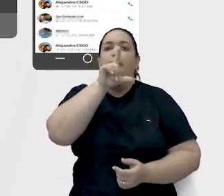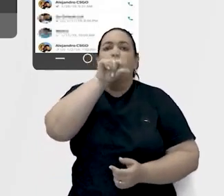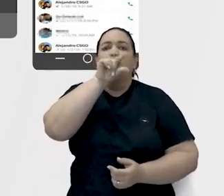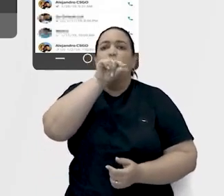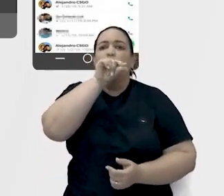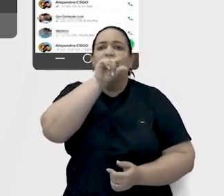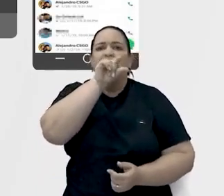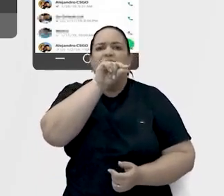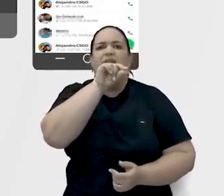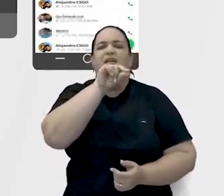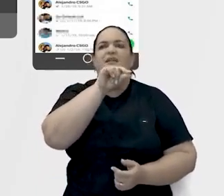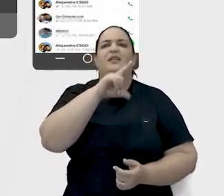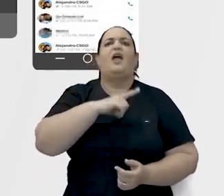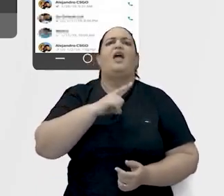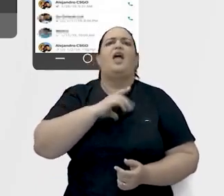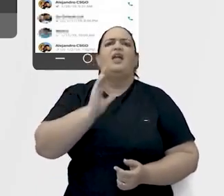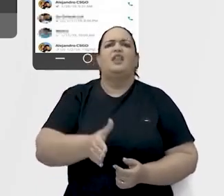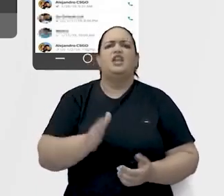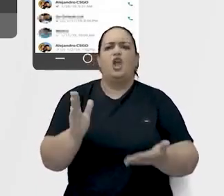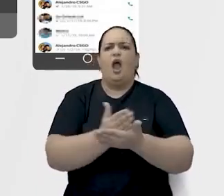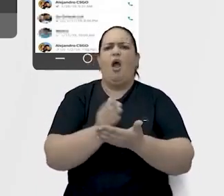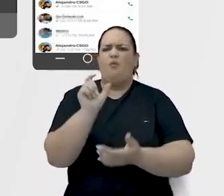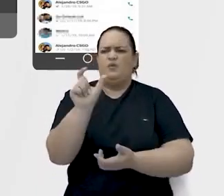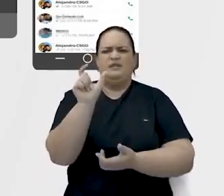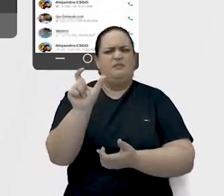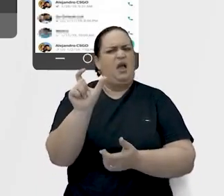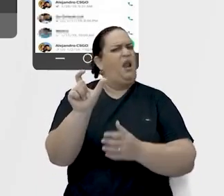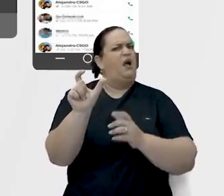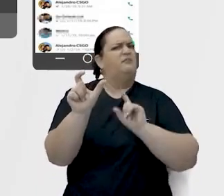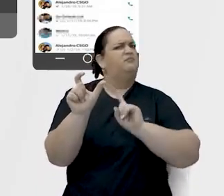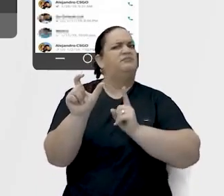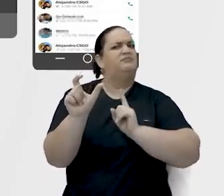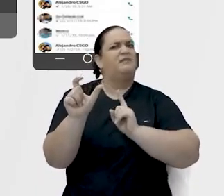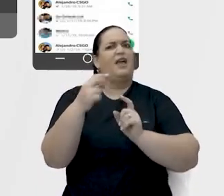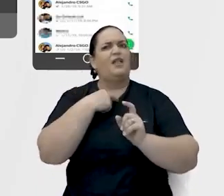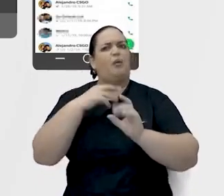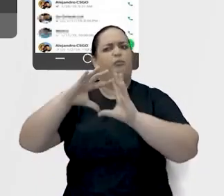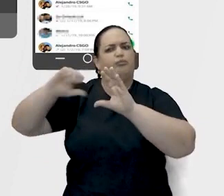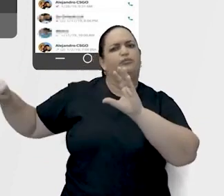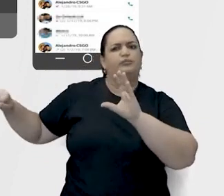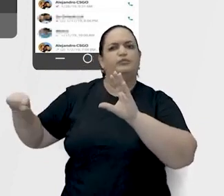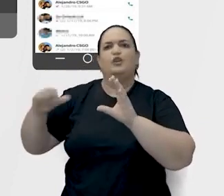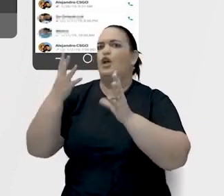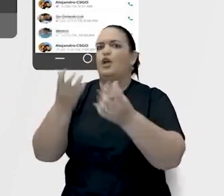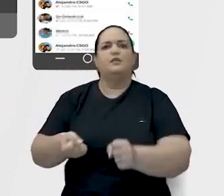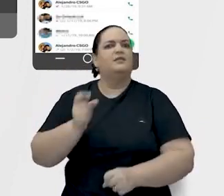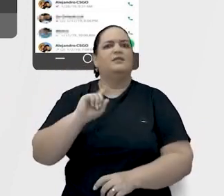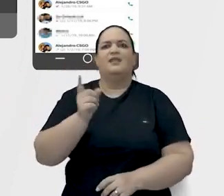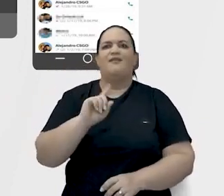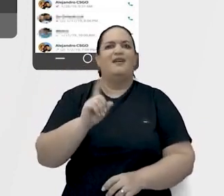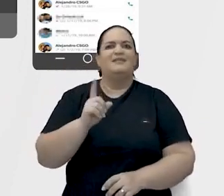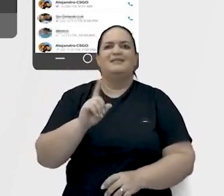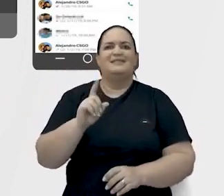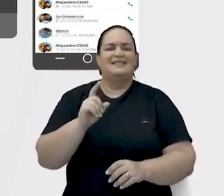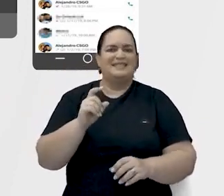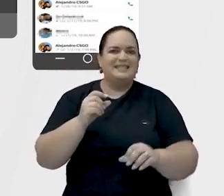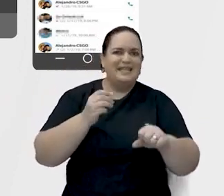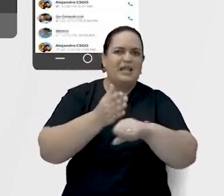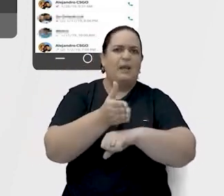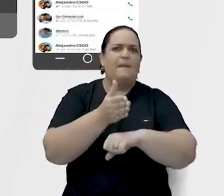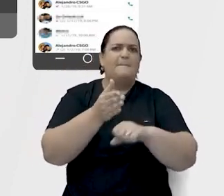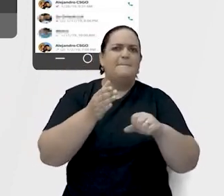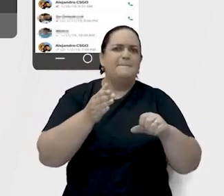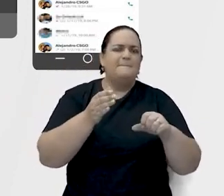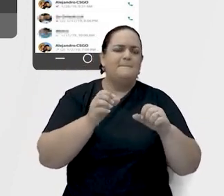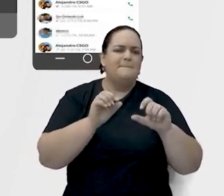Twitter hoje já filtra palavras e já identifica possíveis informações falsas, onde ele